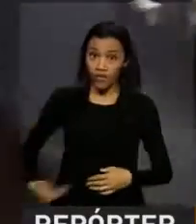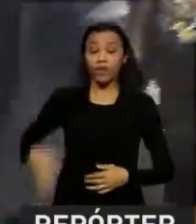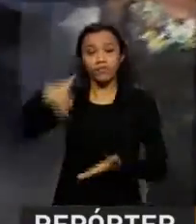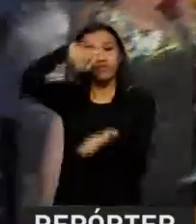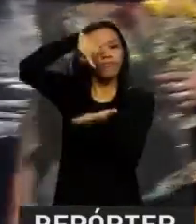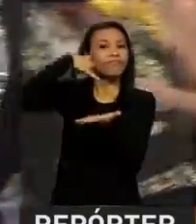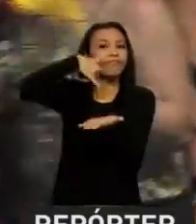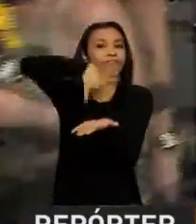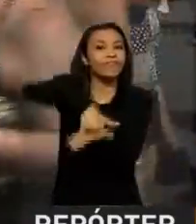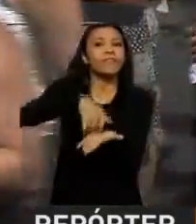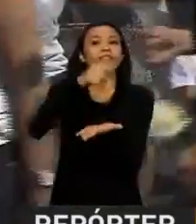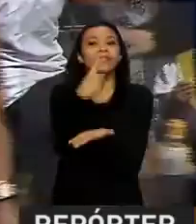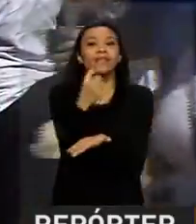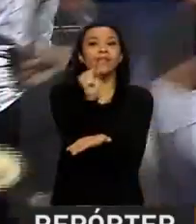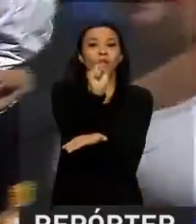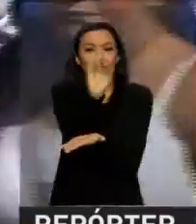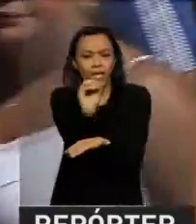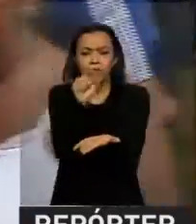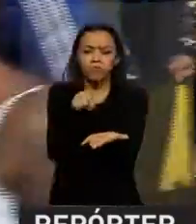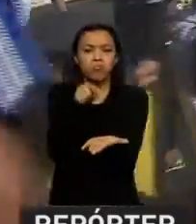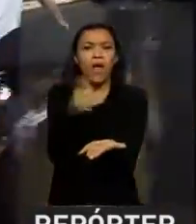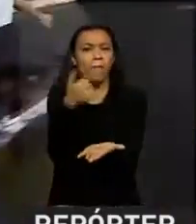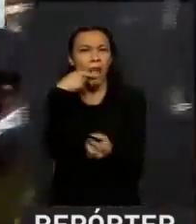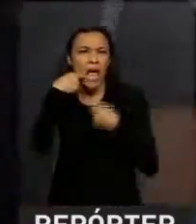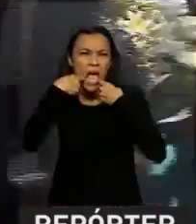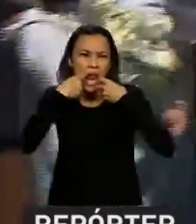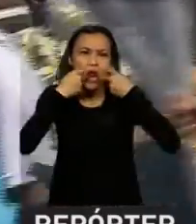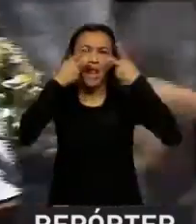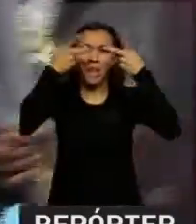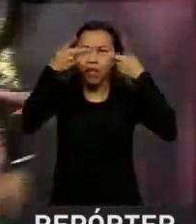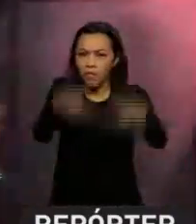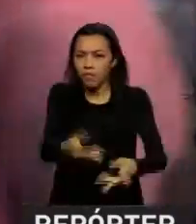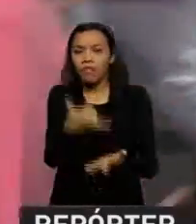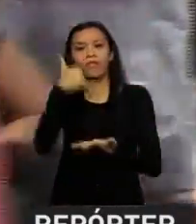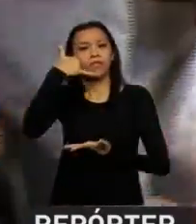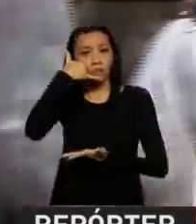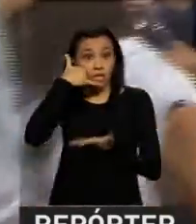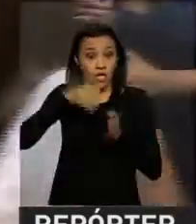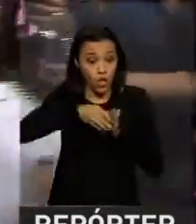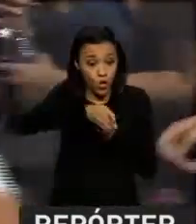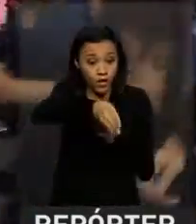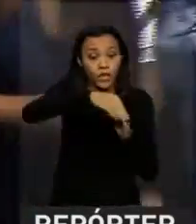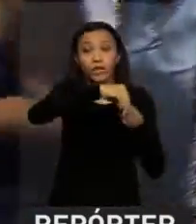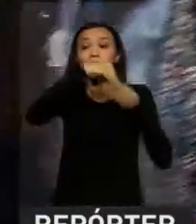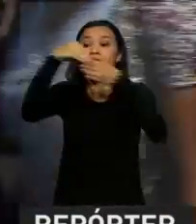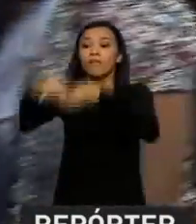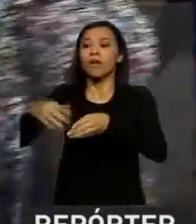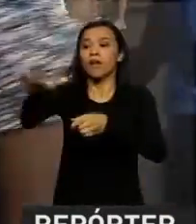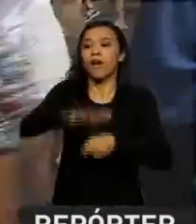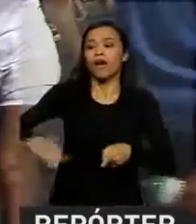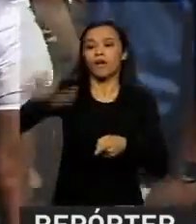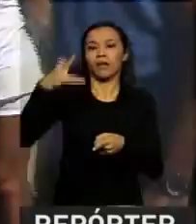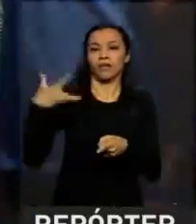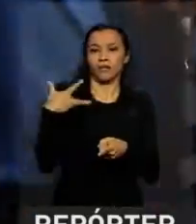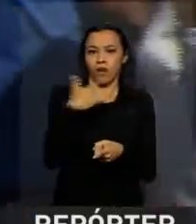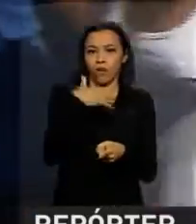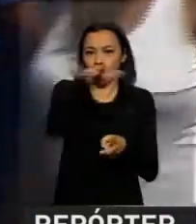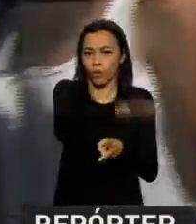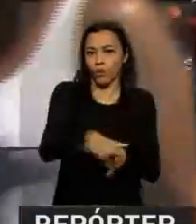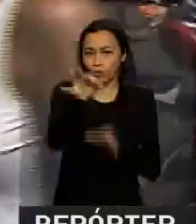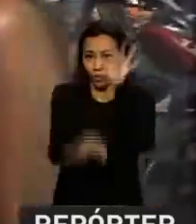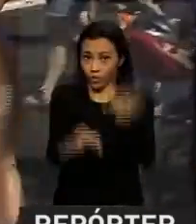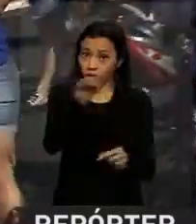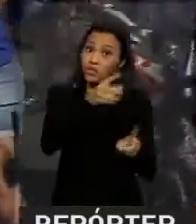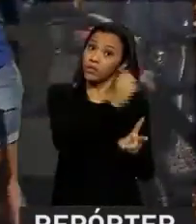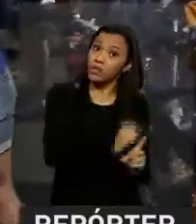uma central telefônica que recebe denúncias e direciona as vítimas para os serviços de saúde, justiça e assistência social. A iniciativa